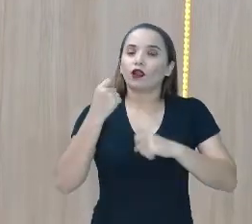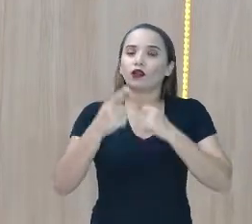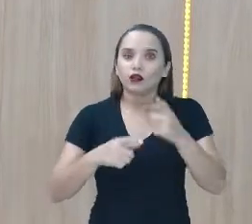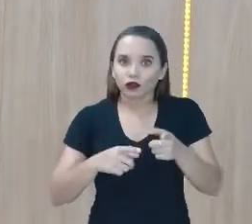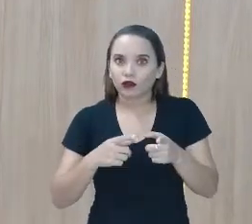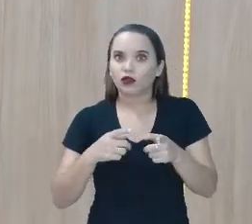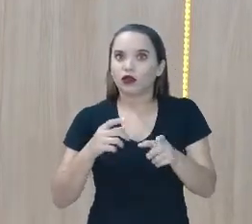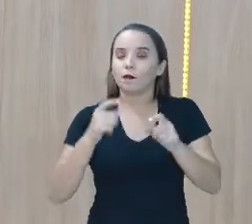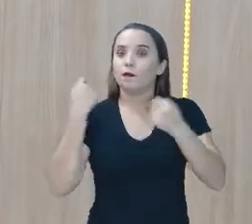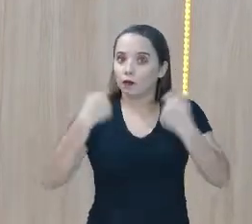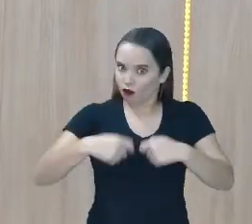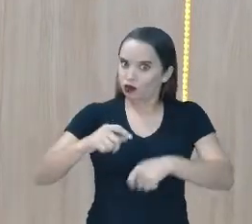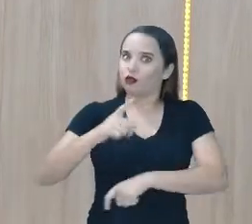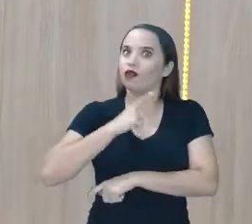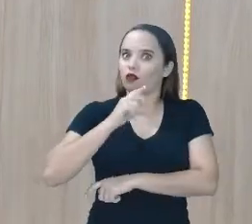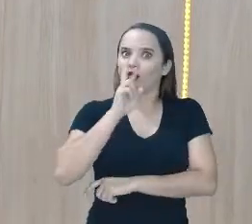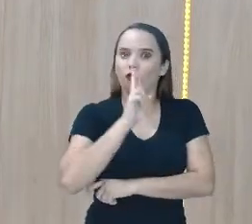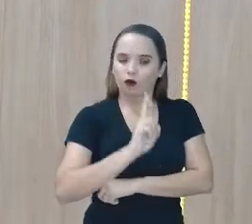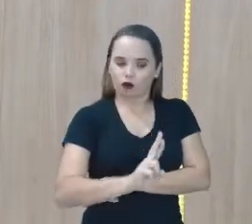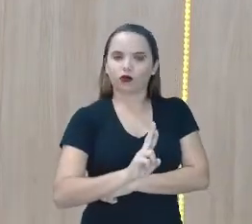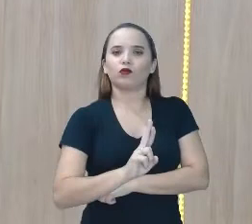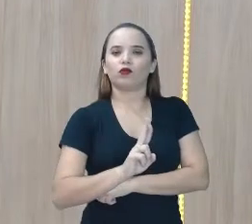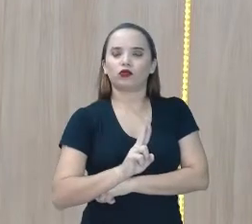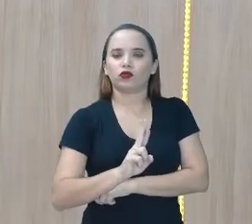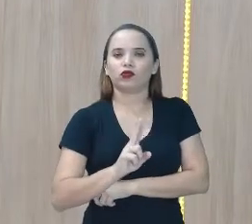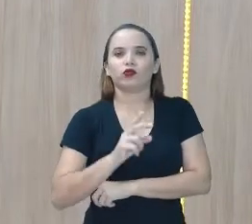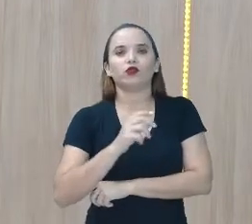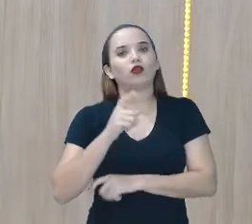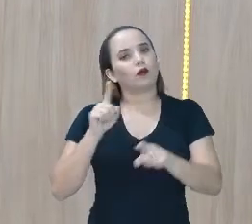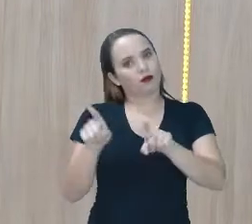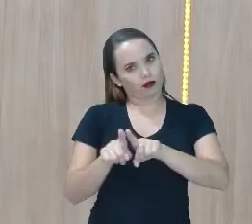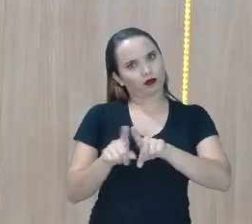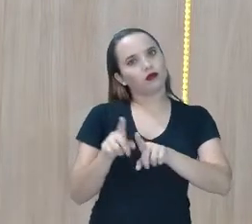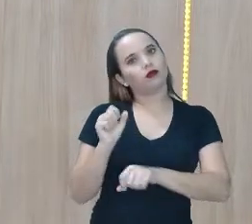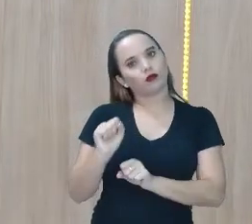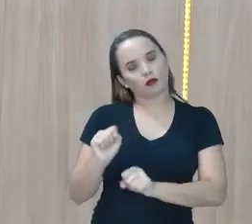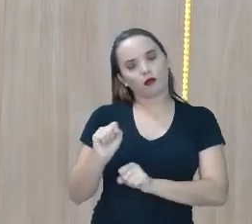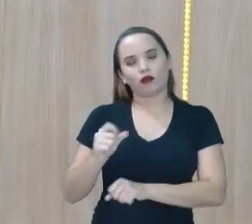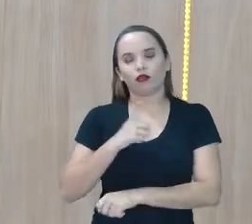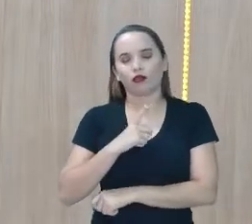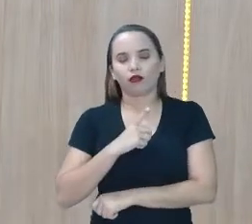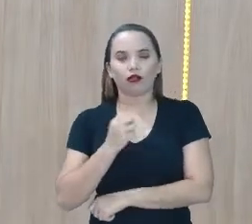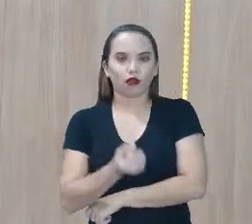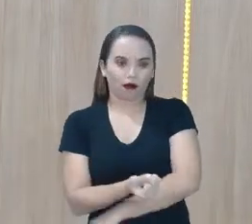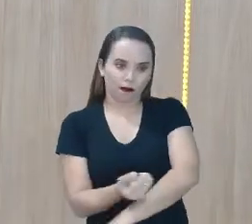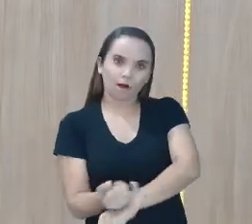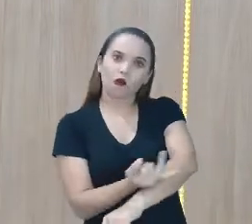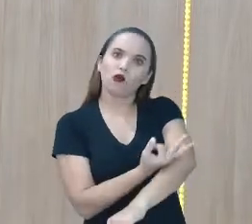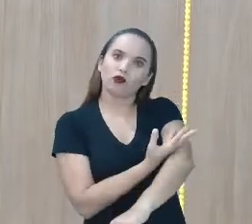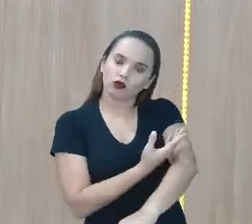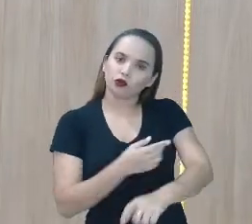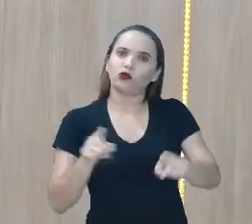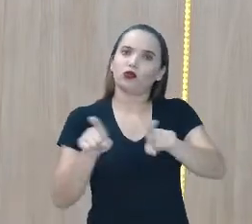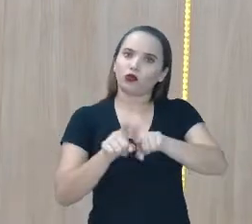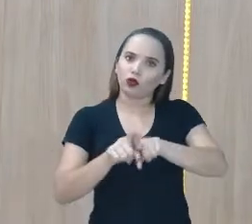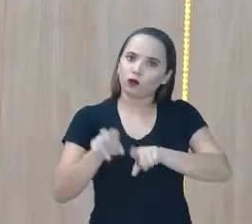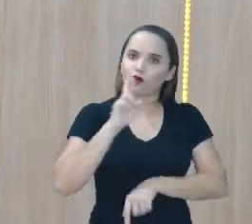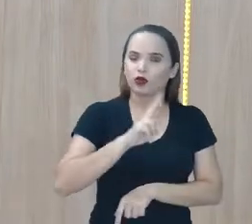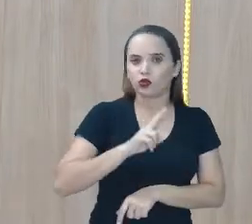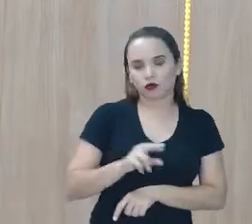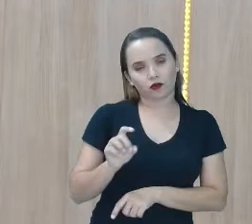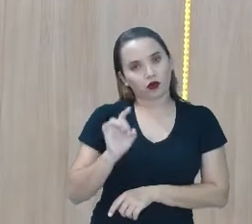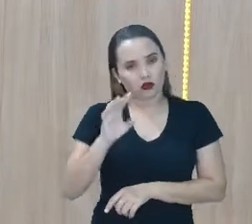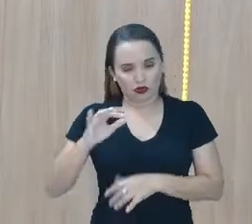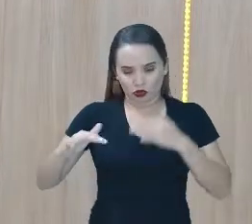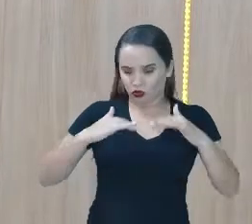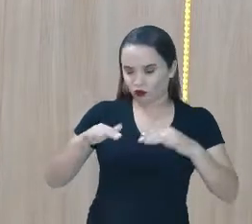uma resposta. E essa resposta pode ser uma resposta emocional também, não só uma resposta de movimento relacionada com o